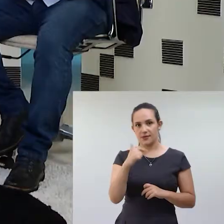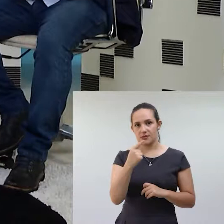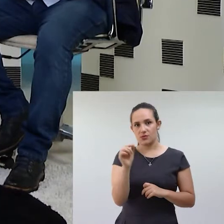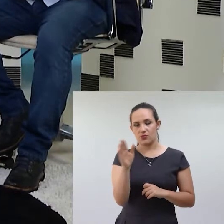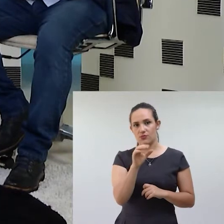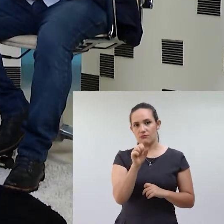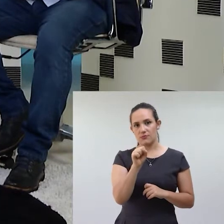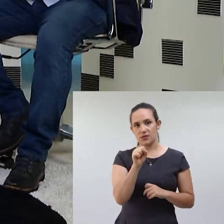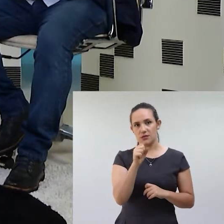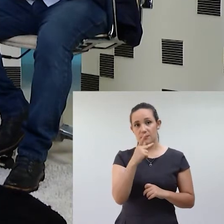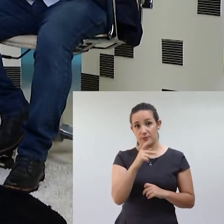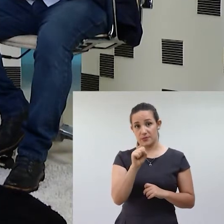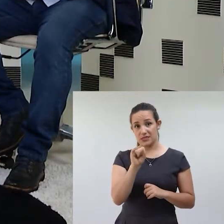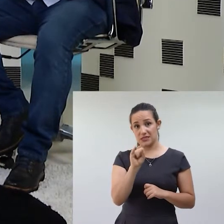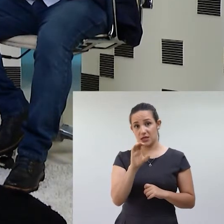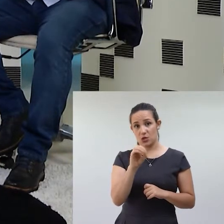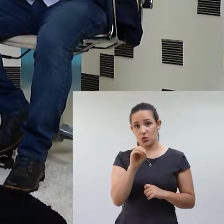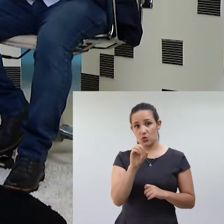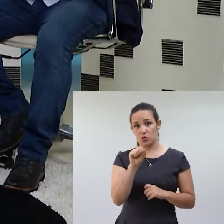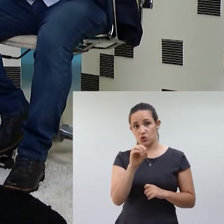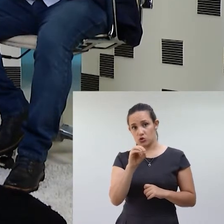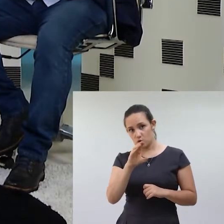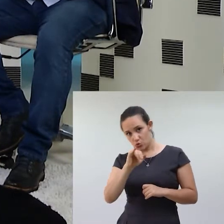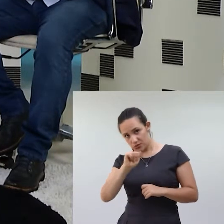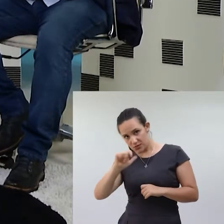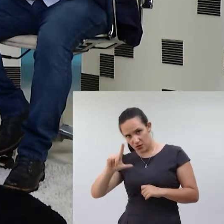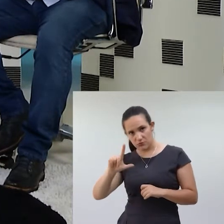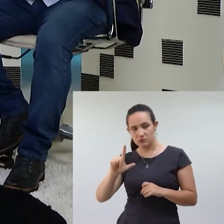aumentados na cidade e no estado,